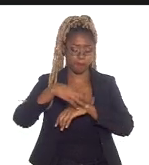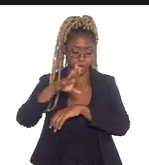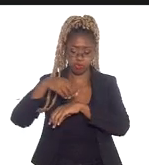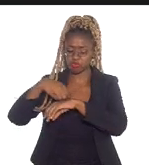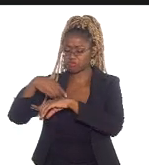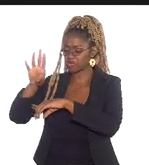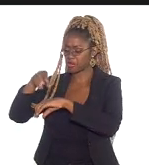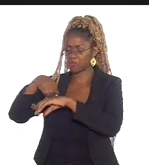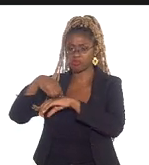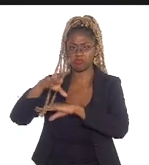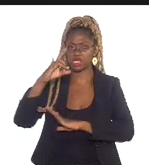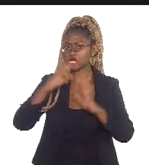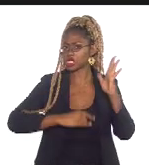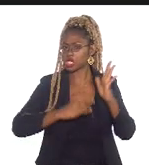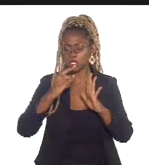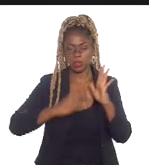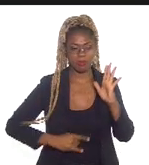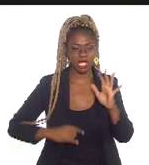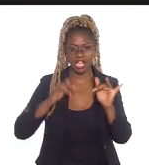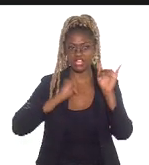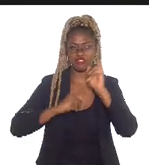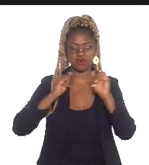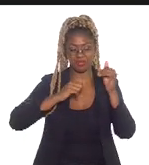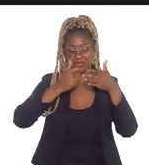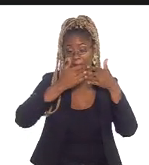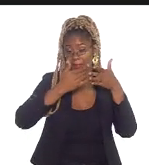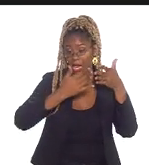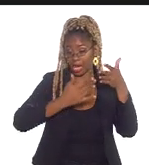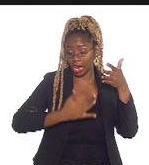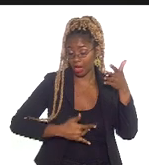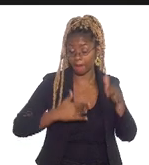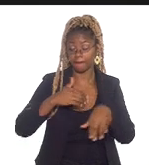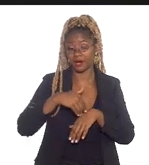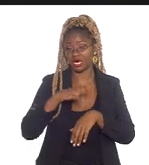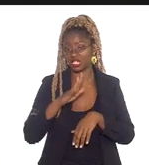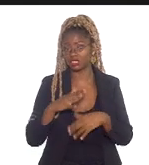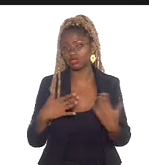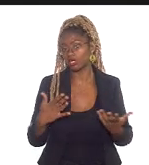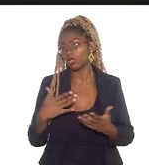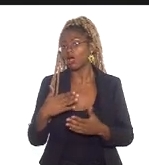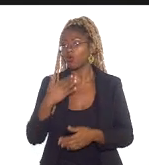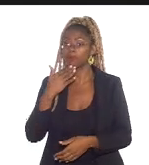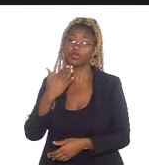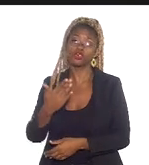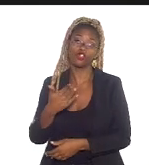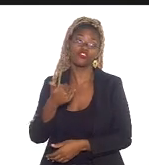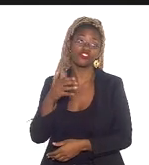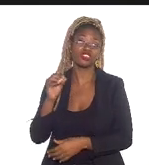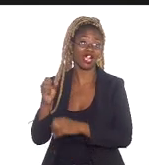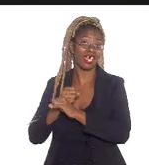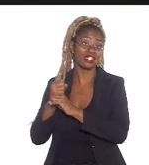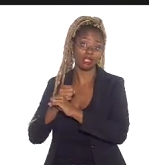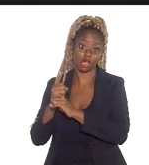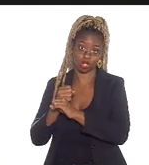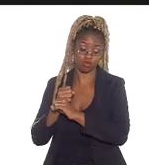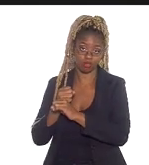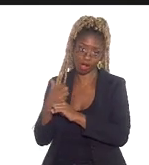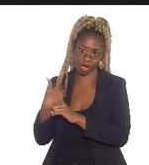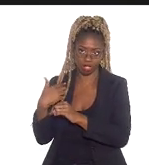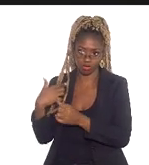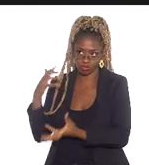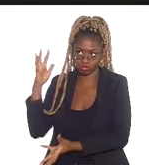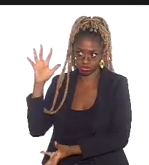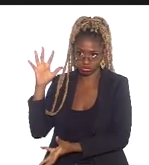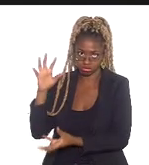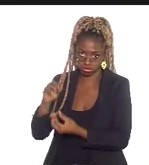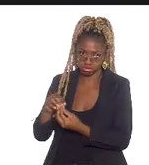mais detalhadas. Eu, como a solicitação foi dos últimos 10 anos, eu consolidei esses 10 anos.